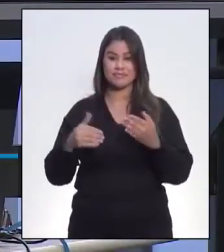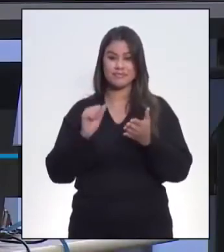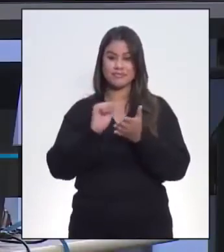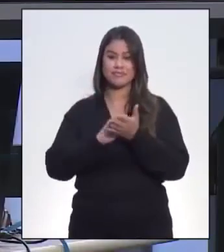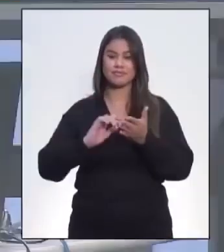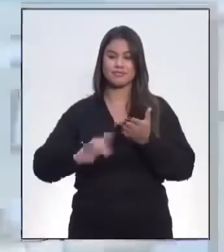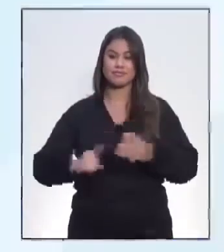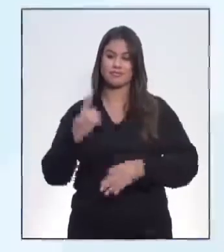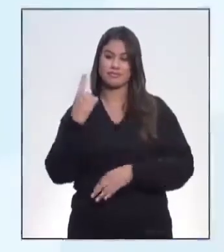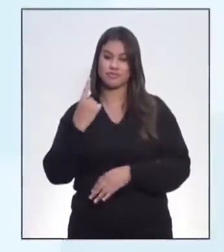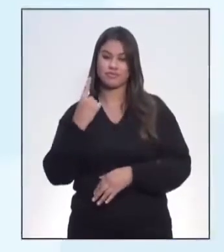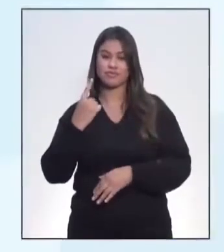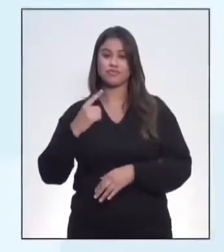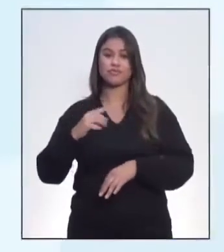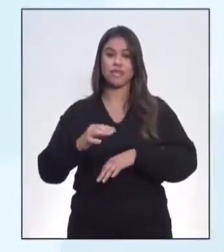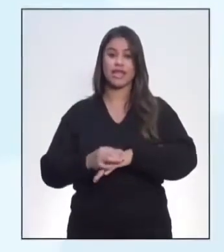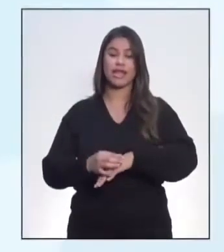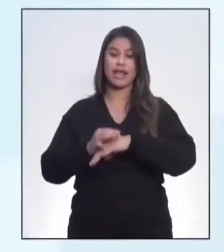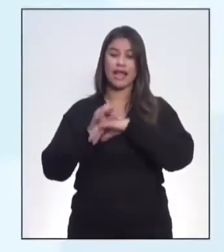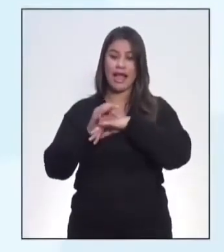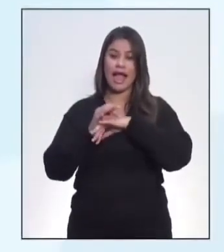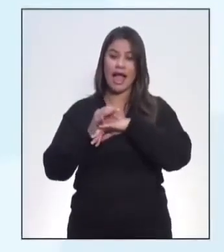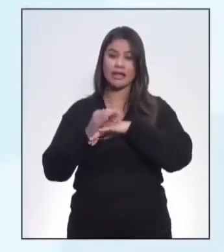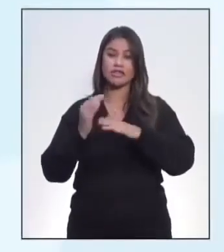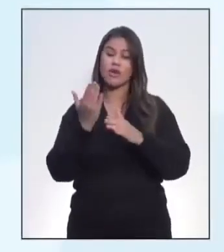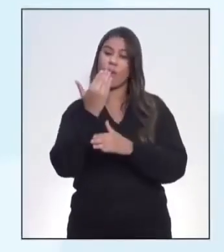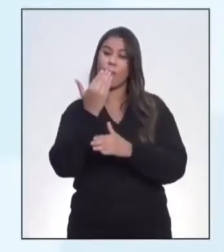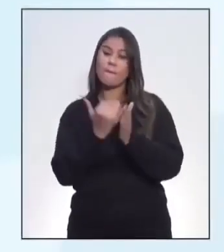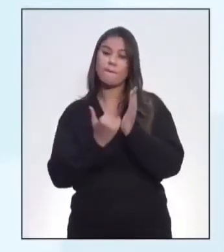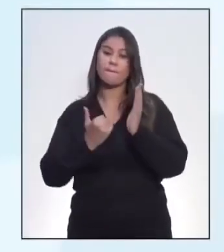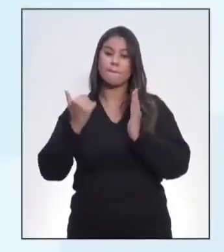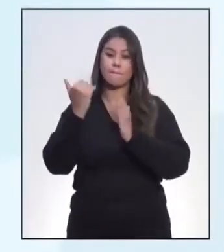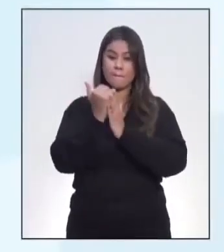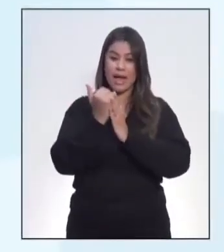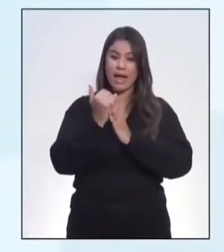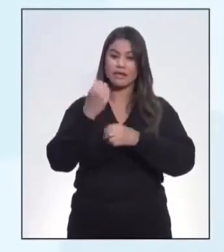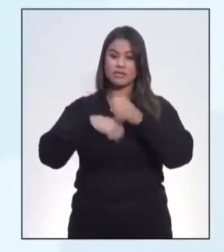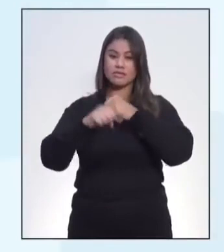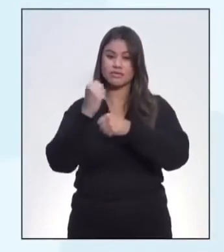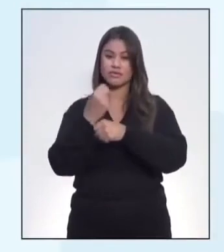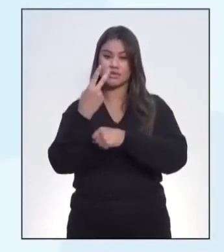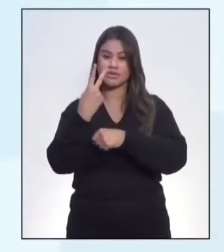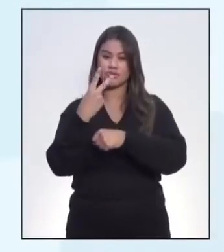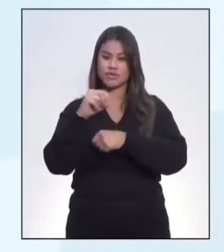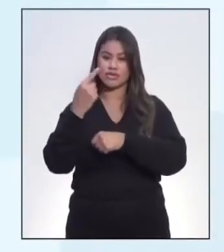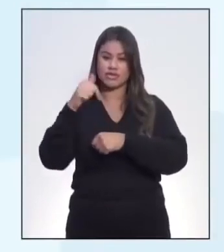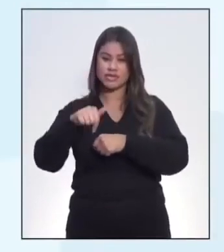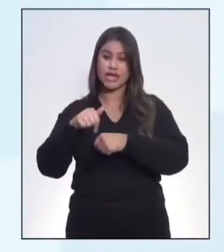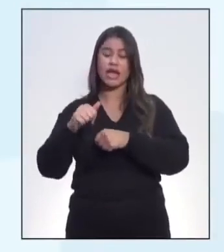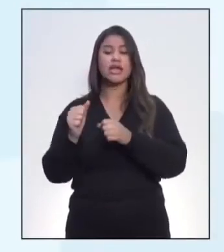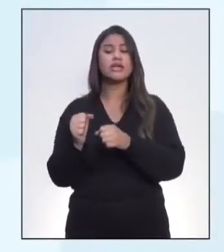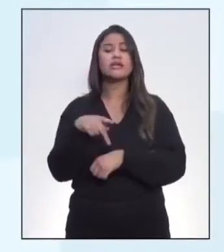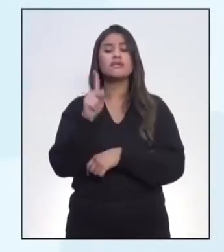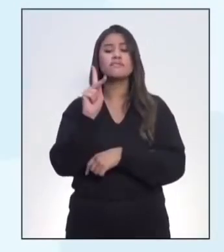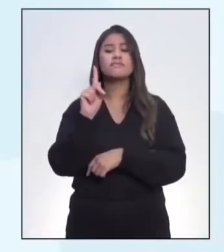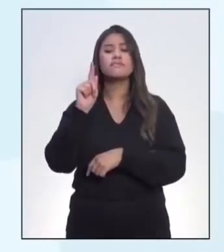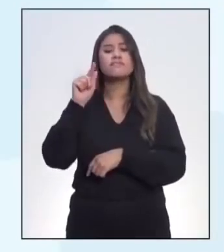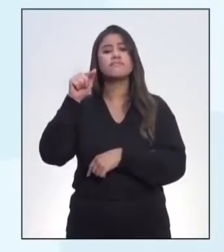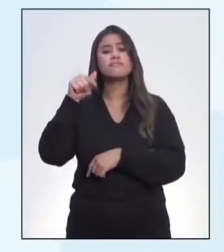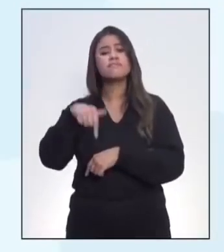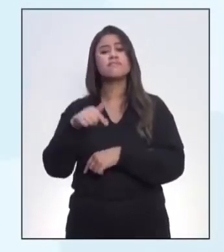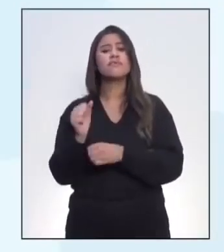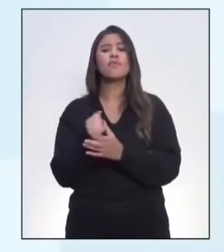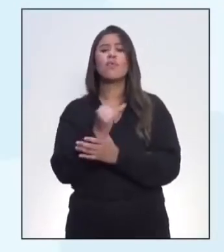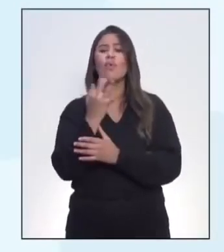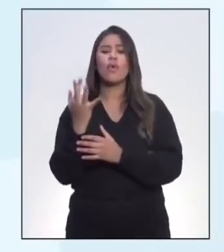brasileiro mais consumiu em 2017? E quantos quilos por habitante? Um minutinho tá bom, né, Alessandra? Ah, sim, mas é legal